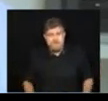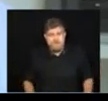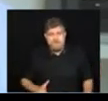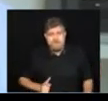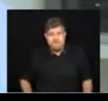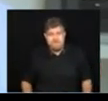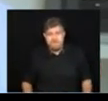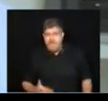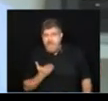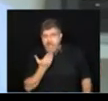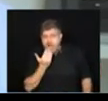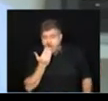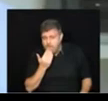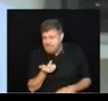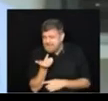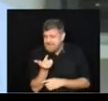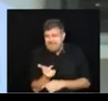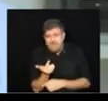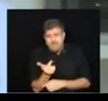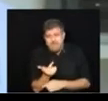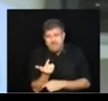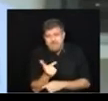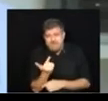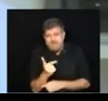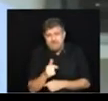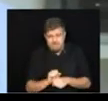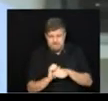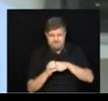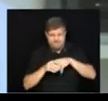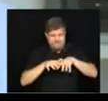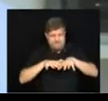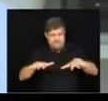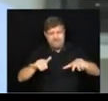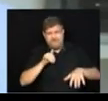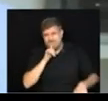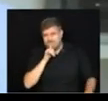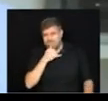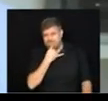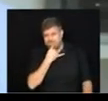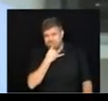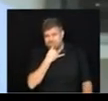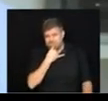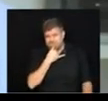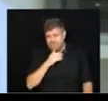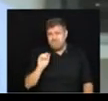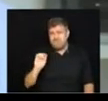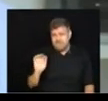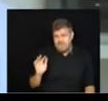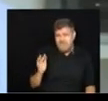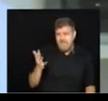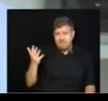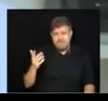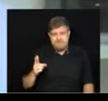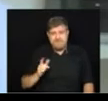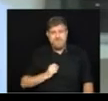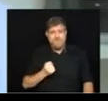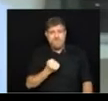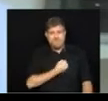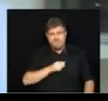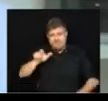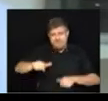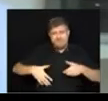o acesso aos alimentos. Essa pandemia, infelizmente, fez com que subisse de uma